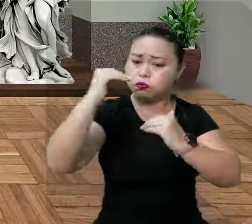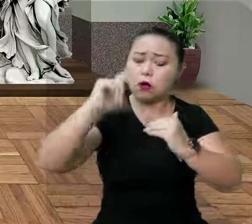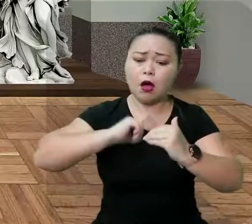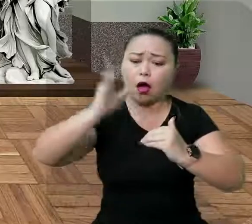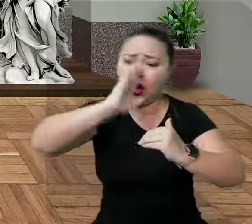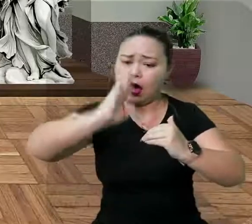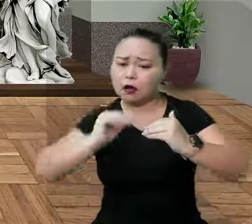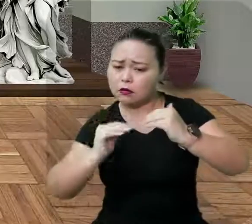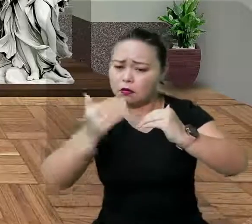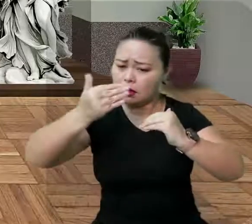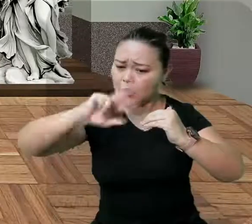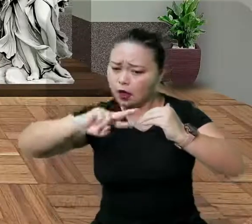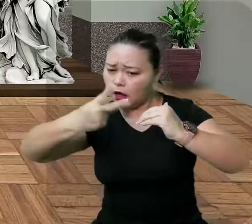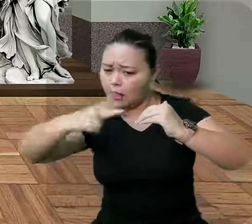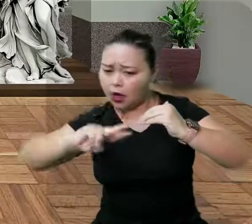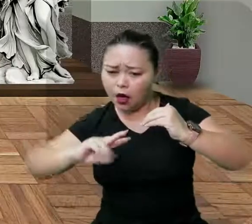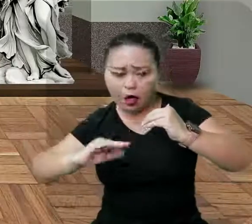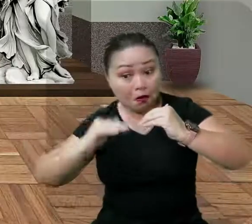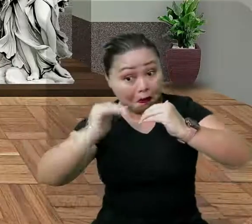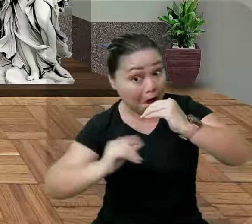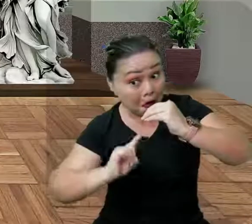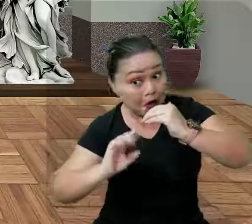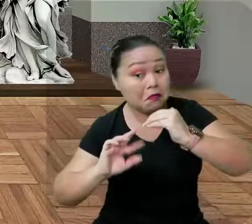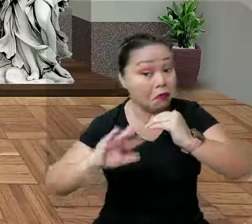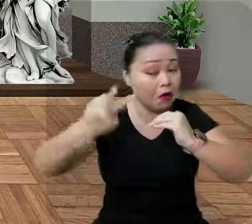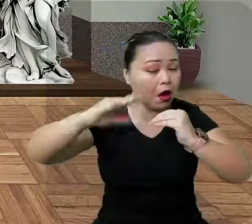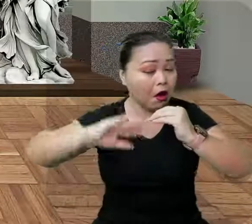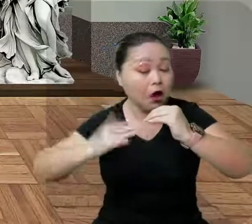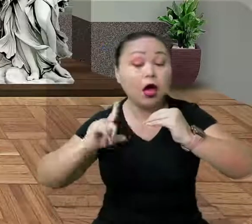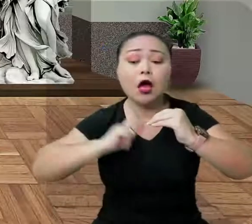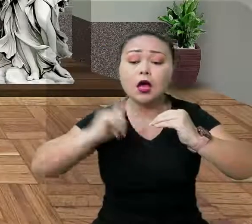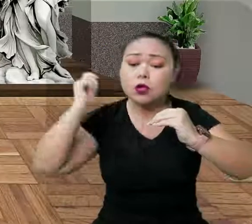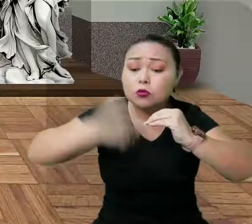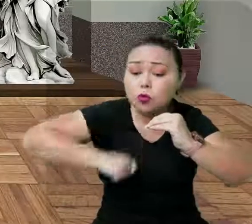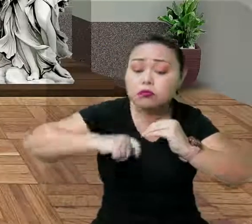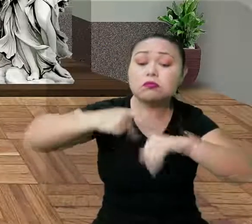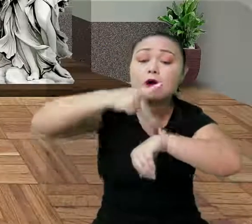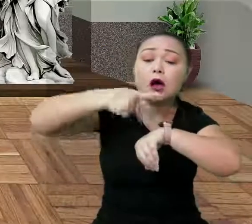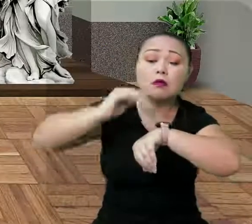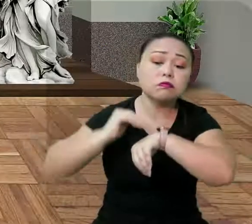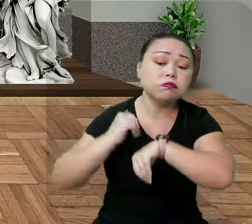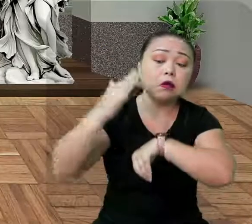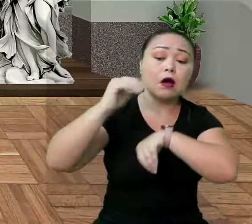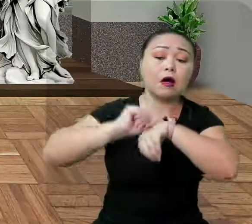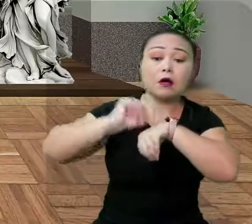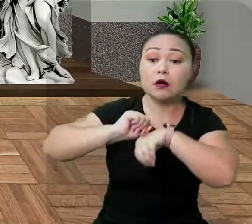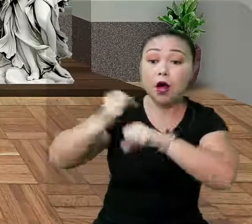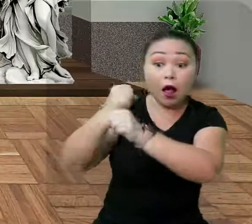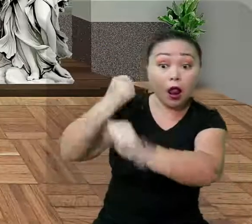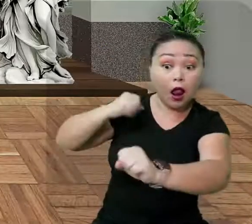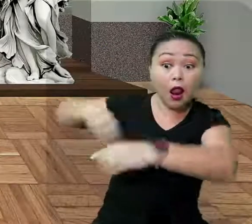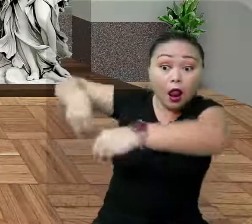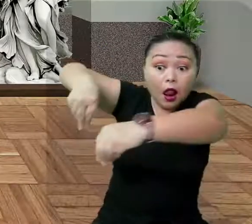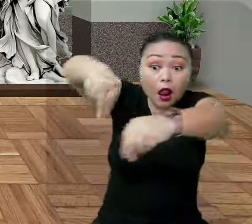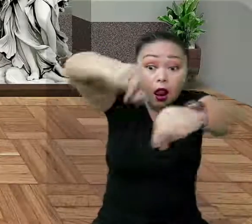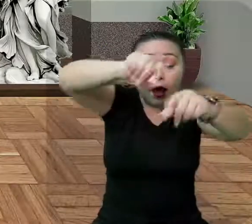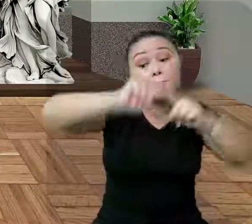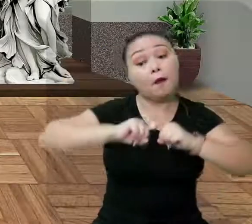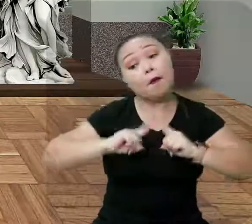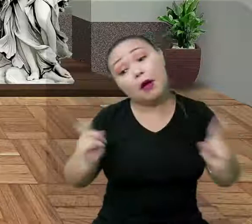ele estava essa escala nem lá e lembrar ele tem tudo para ser o país pelo mundo Olha a dimensão é